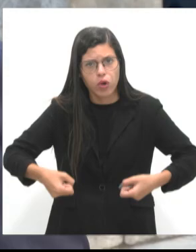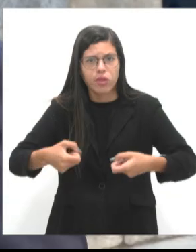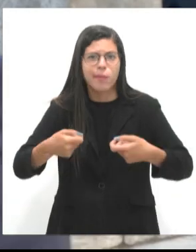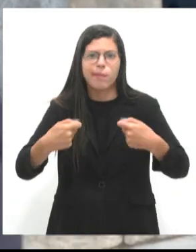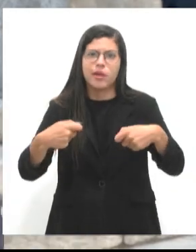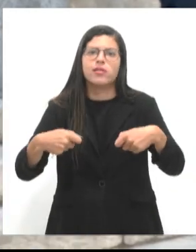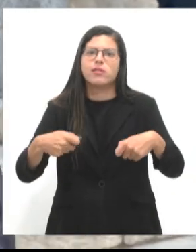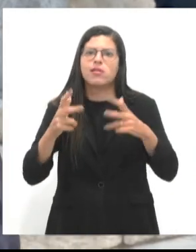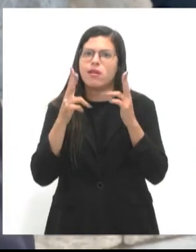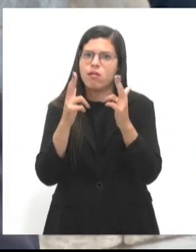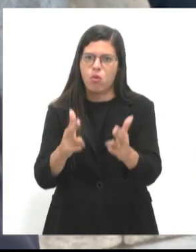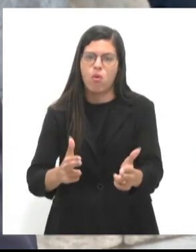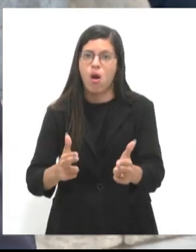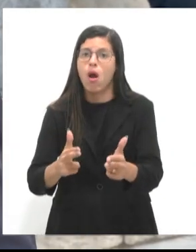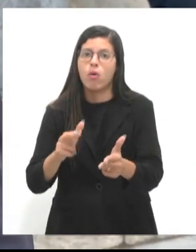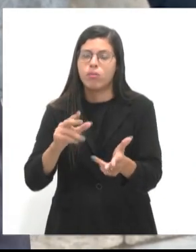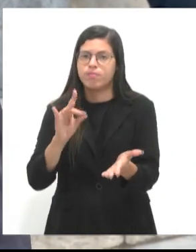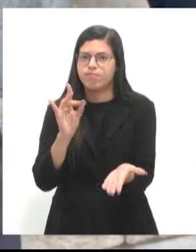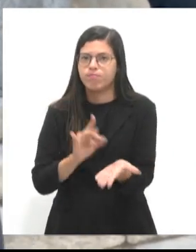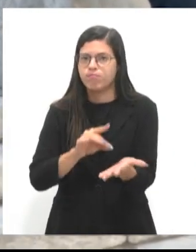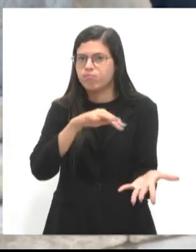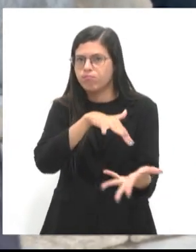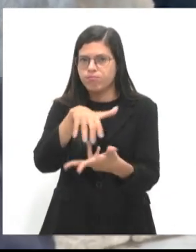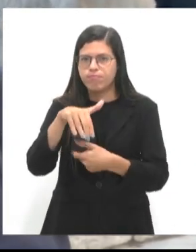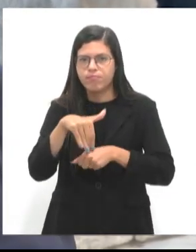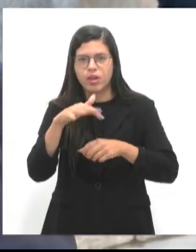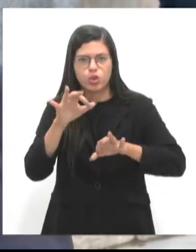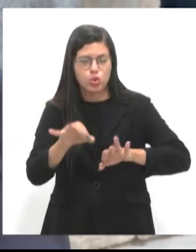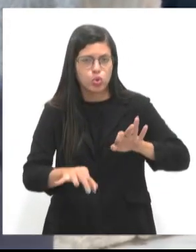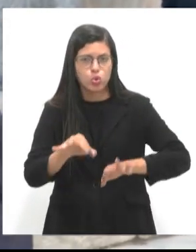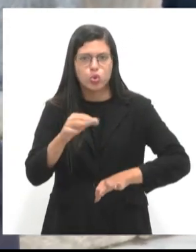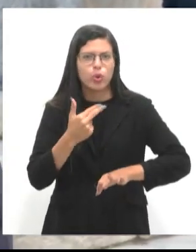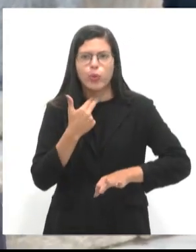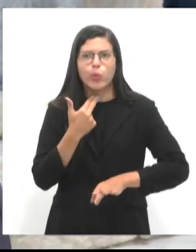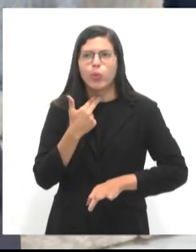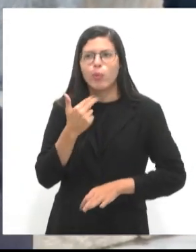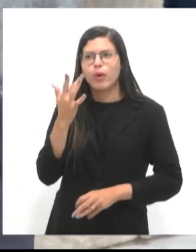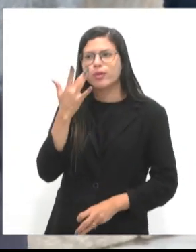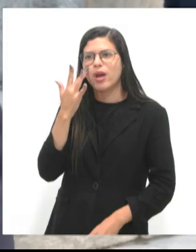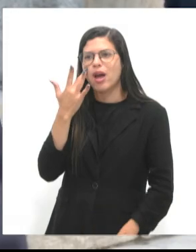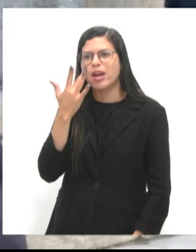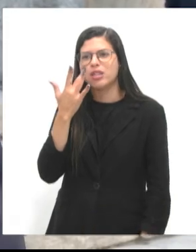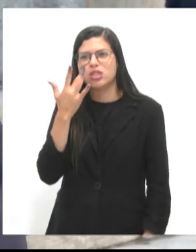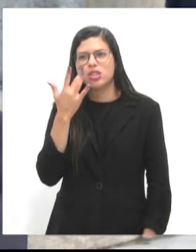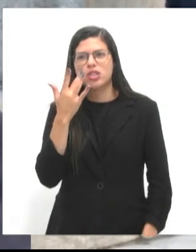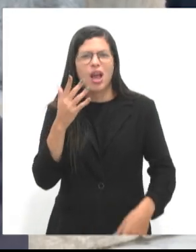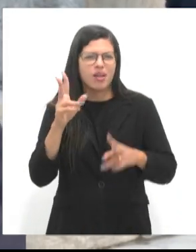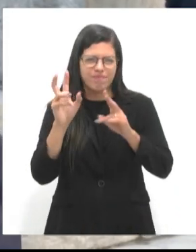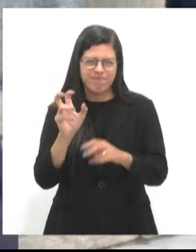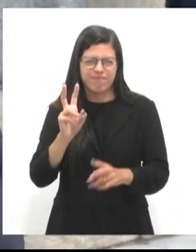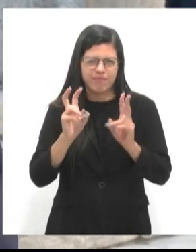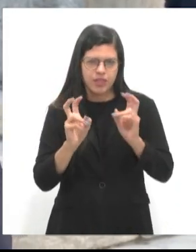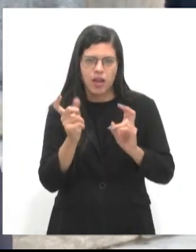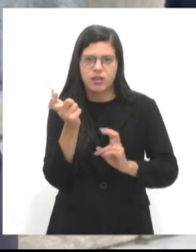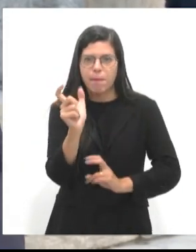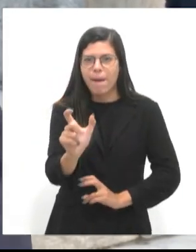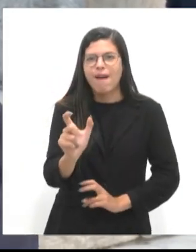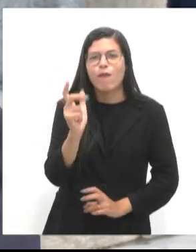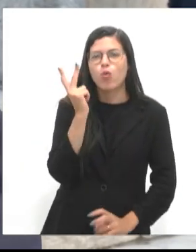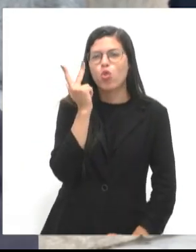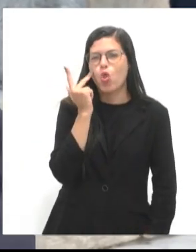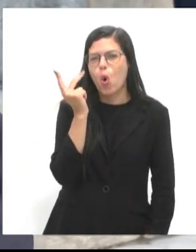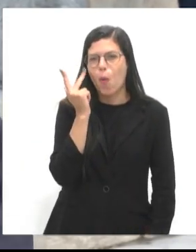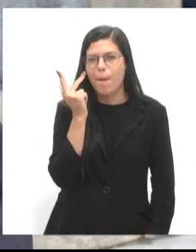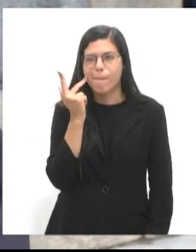condição. Isso é de verdade um mundo mais justo. Eu não posso achar que é entre aspas, né, essa palavra que eu não gosto de usar, mas normal, que